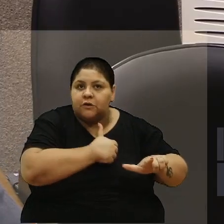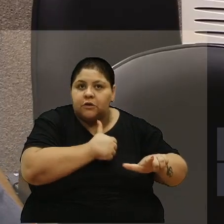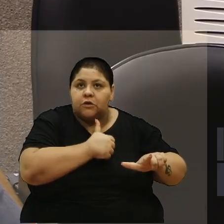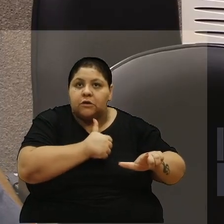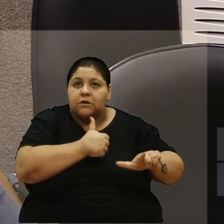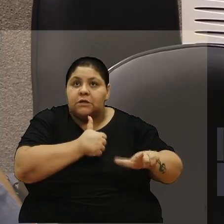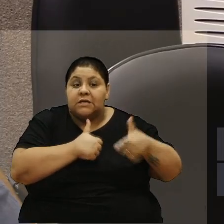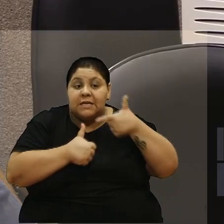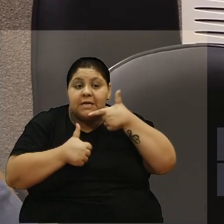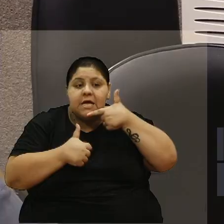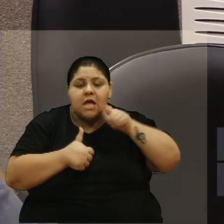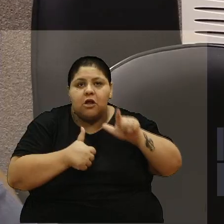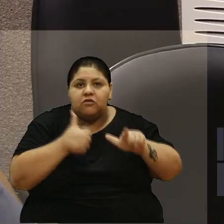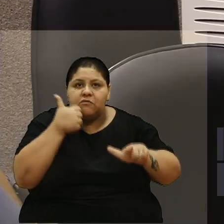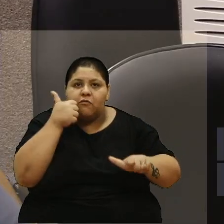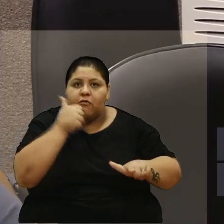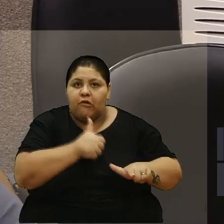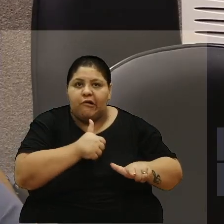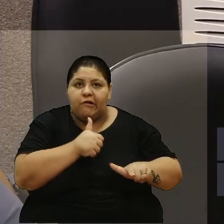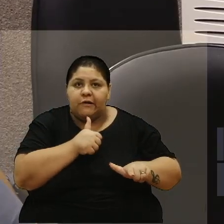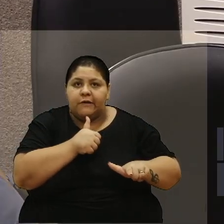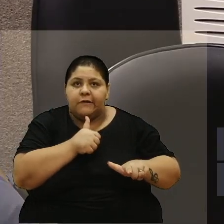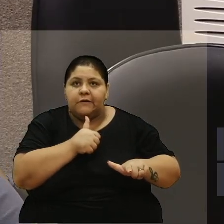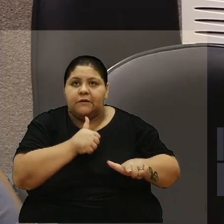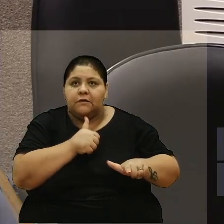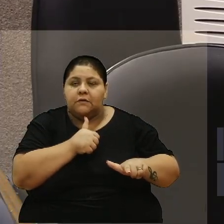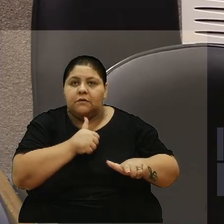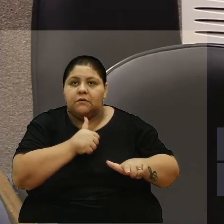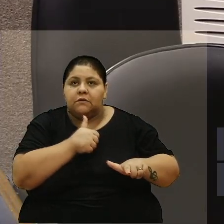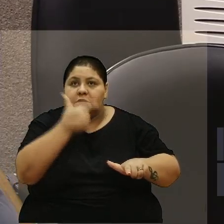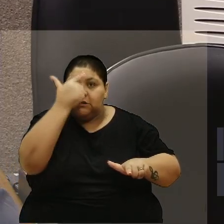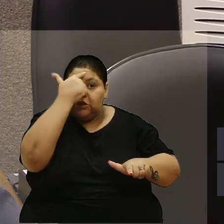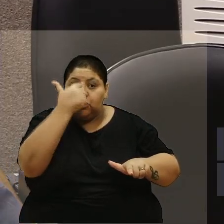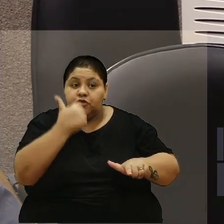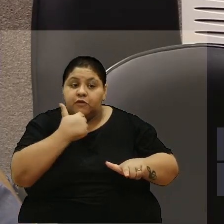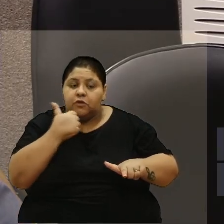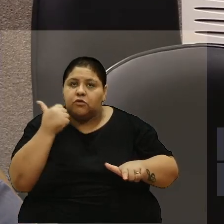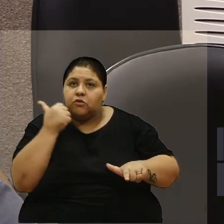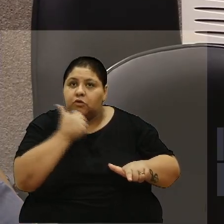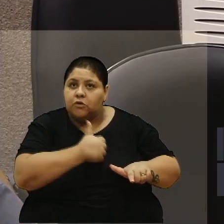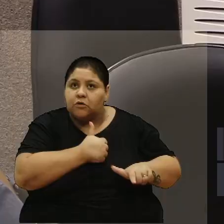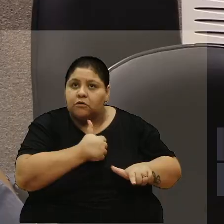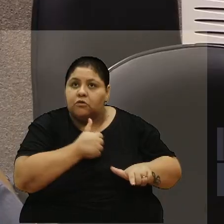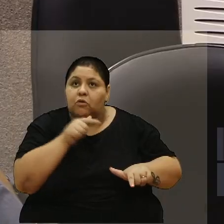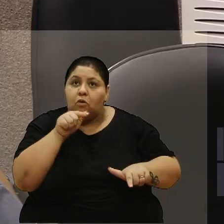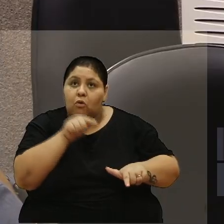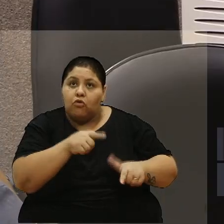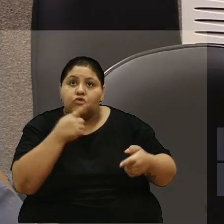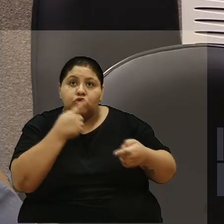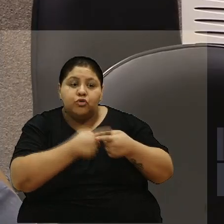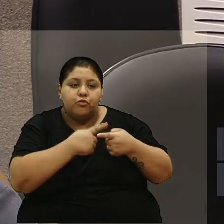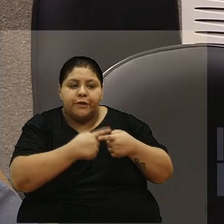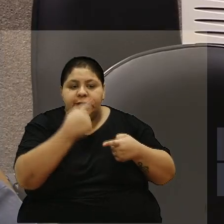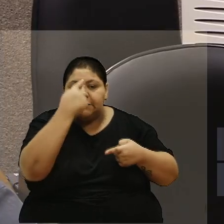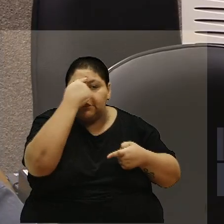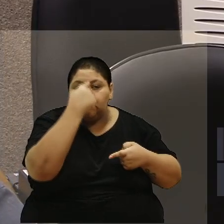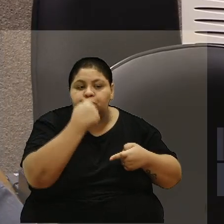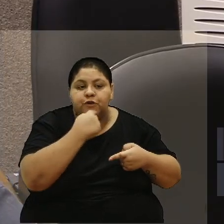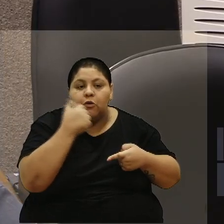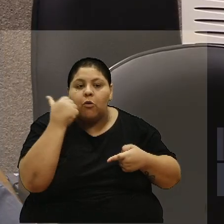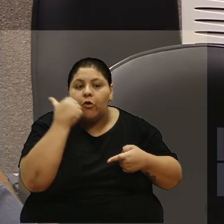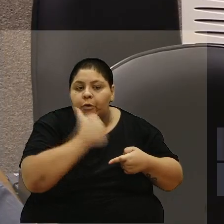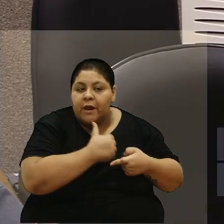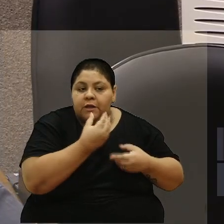ganhando das mulheres, se intitulando mulheres, realmente estão lá por se identificarem